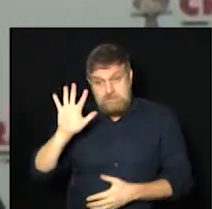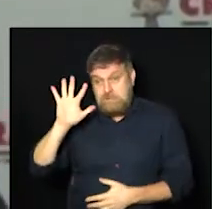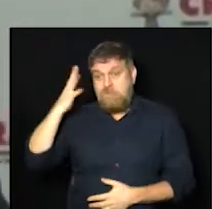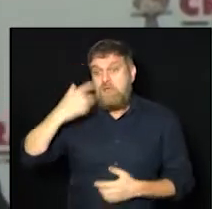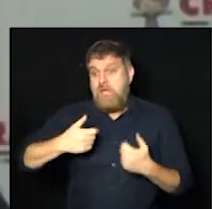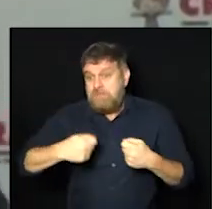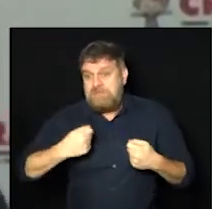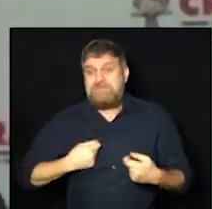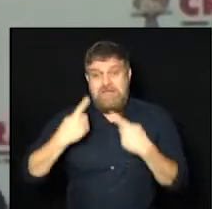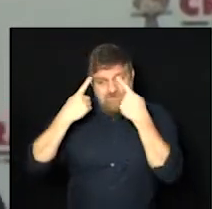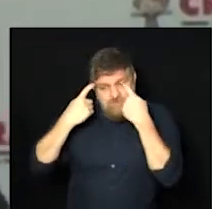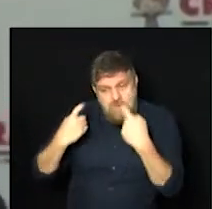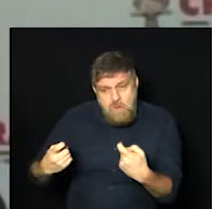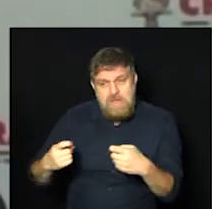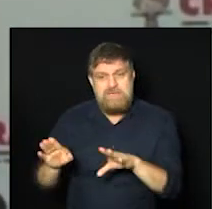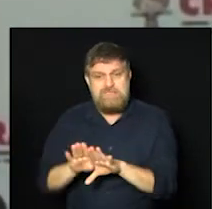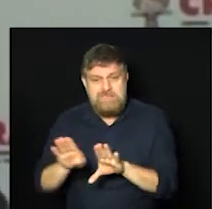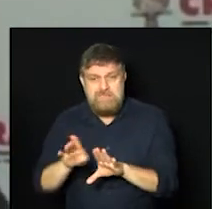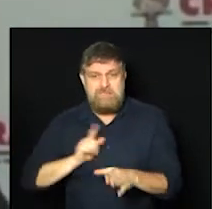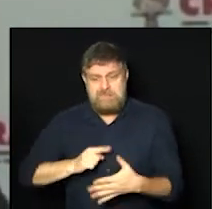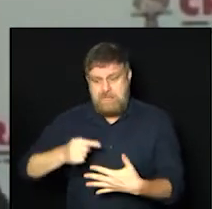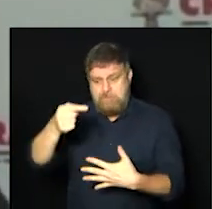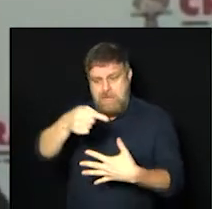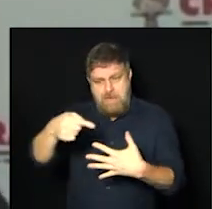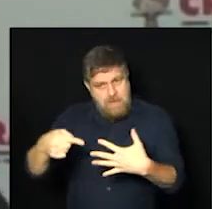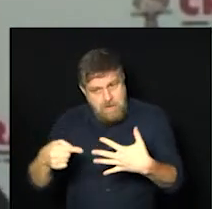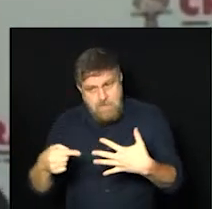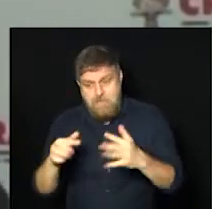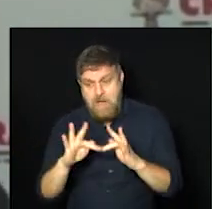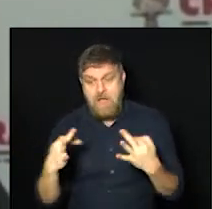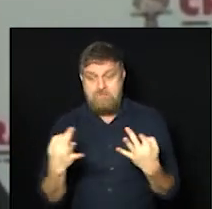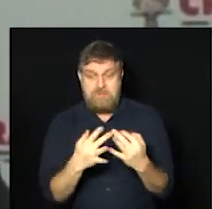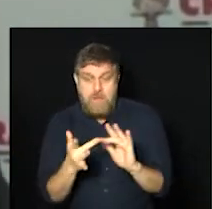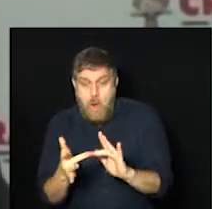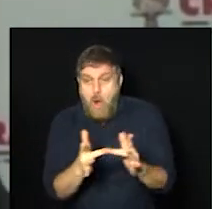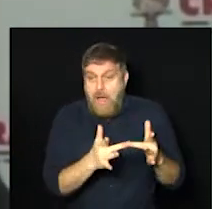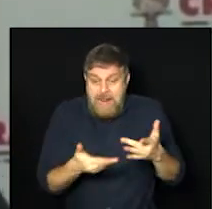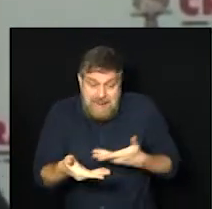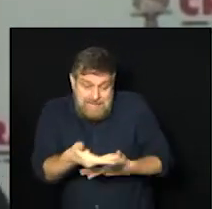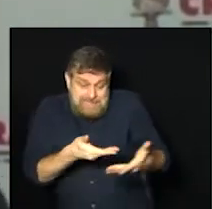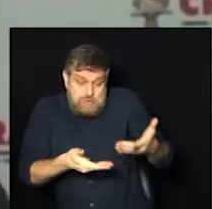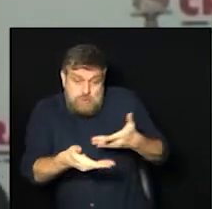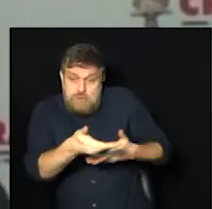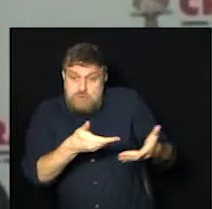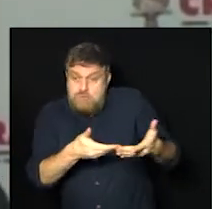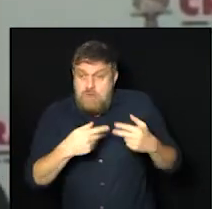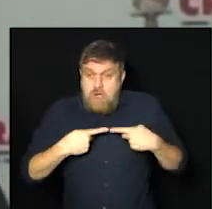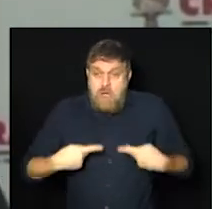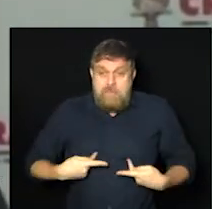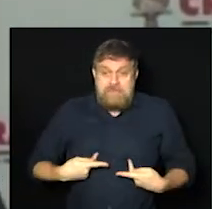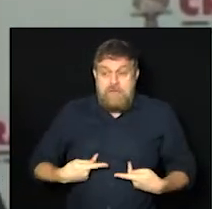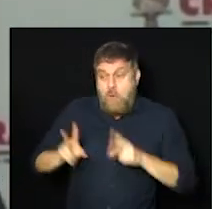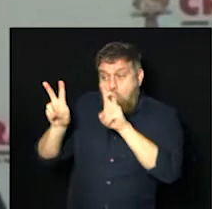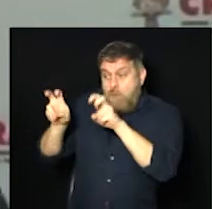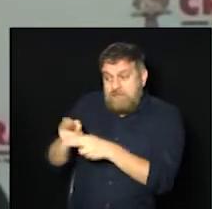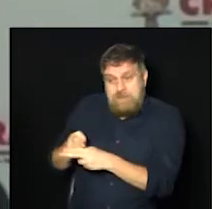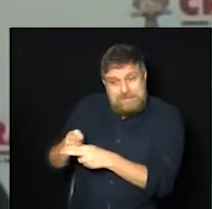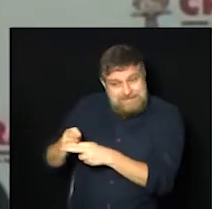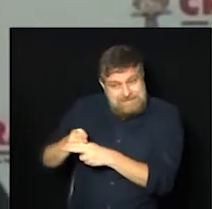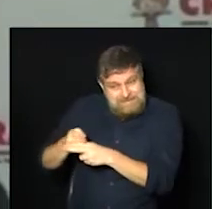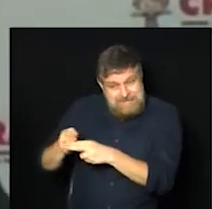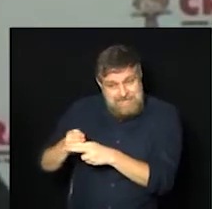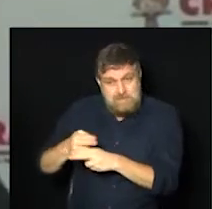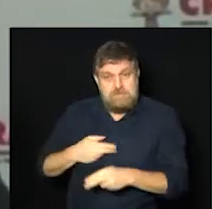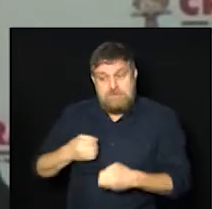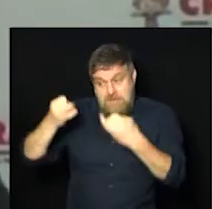seja de violência, seja de outras questões que fazem parte das relações humanas. Então, poder falar de sexualidade, poder falar